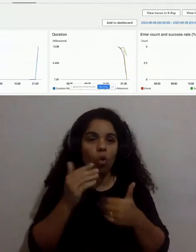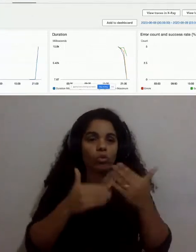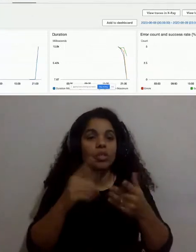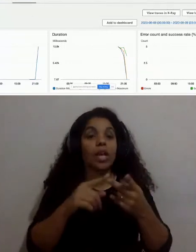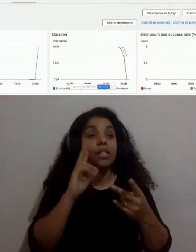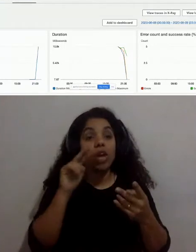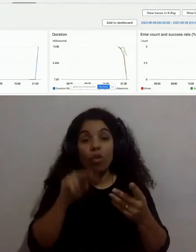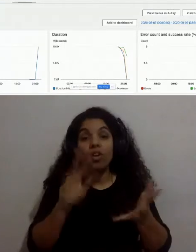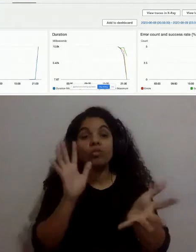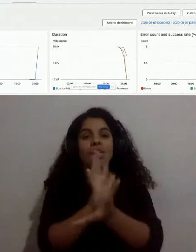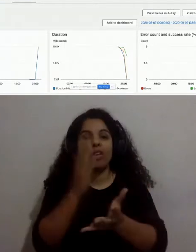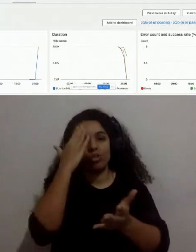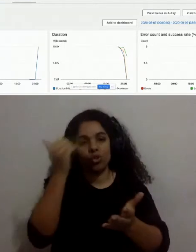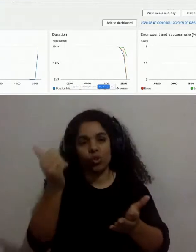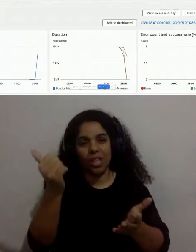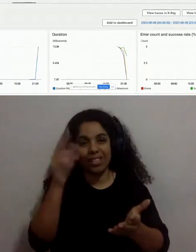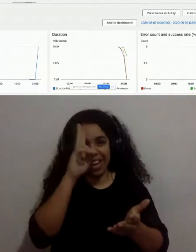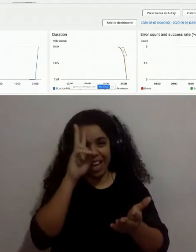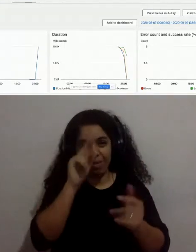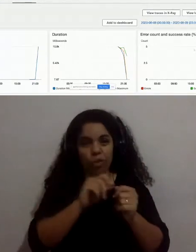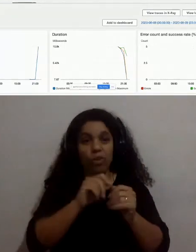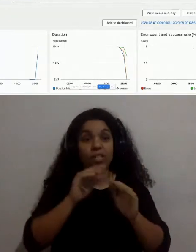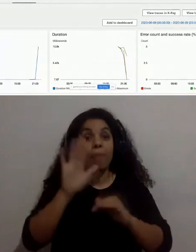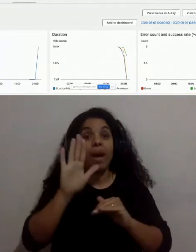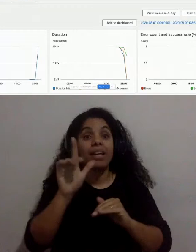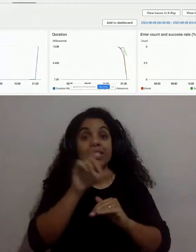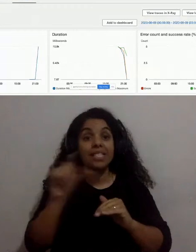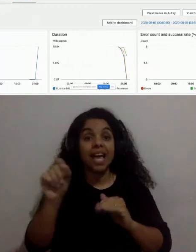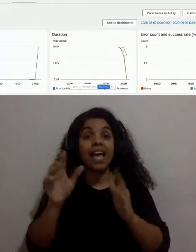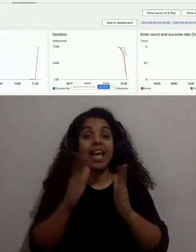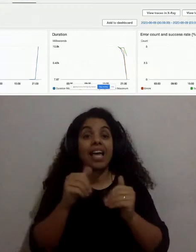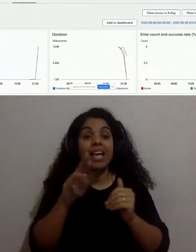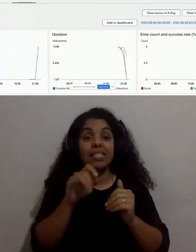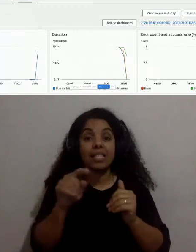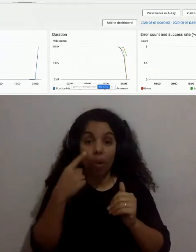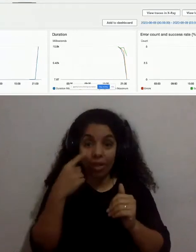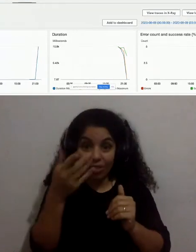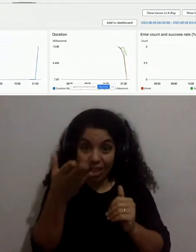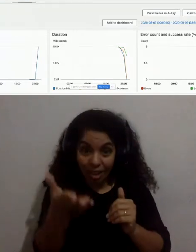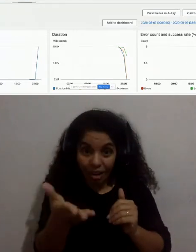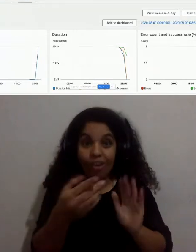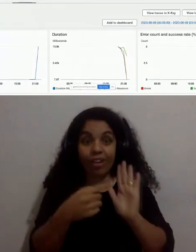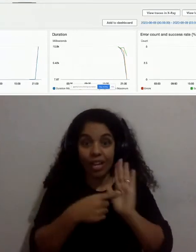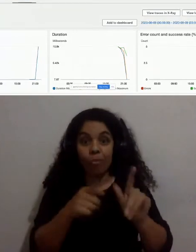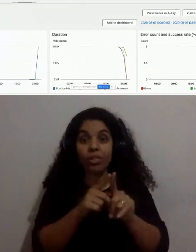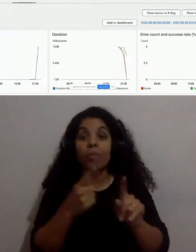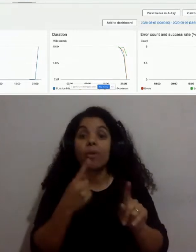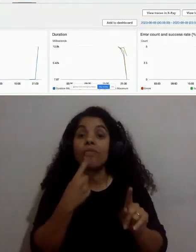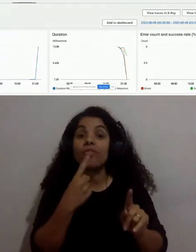os meus casos de sucesso. Lembra que eu fiz mais de 100 requisições? Então, tá aqui, ó. Ele mostra também aqui em vermelho que eu